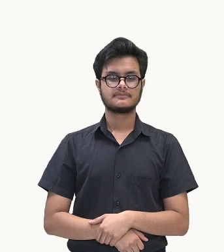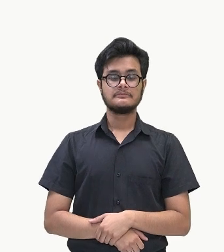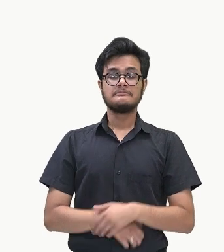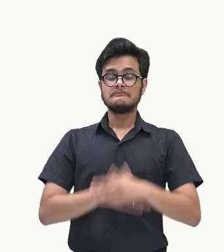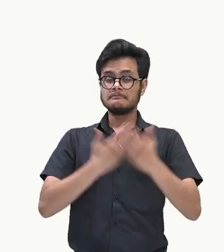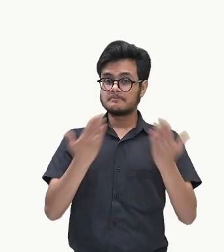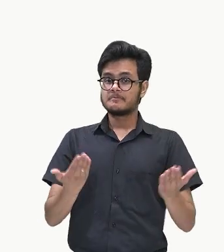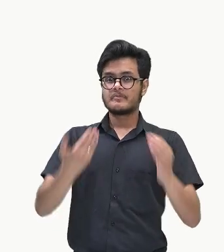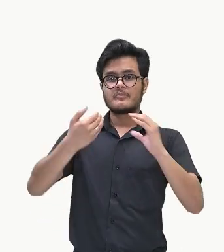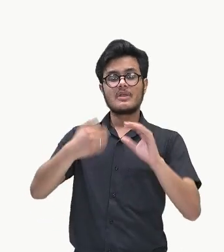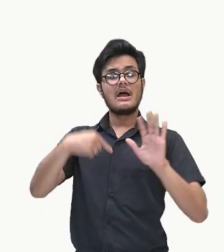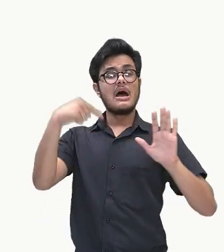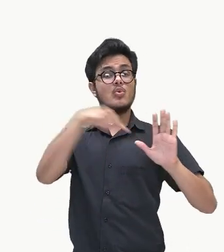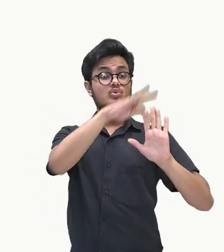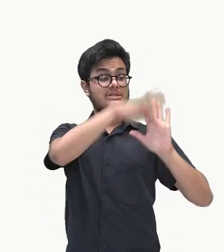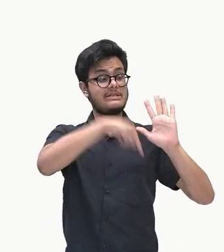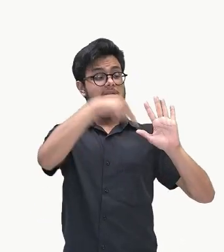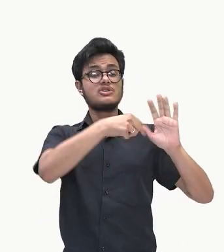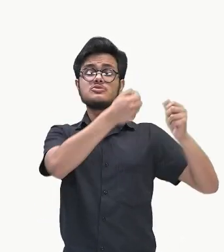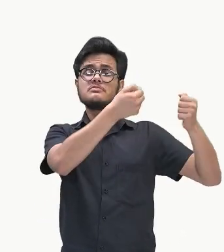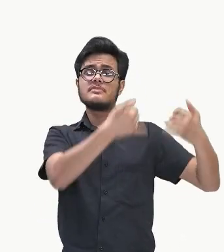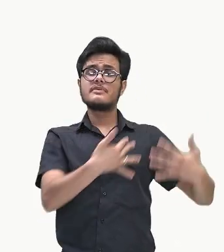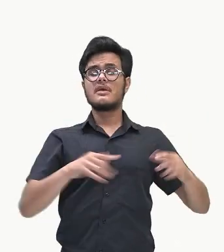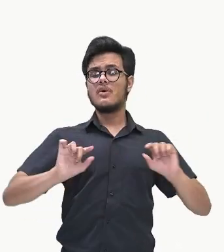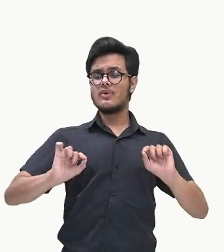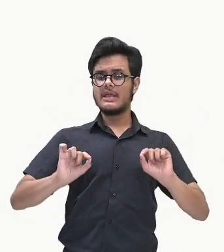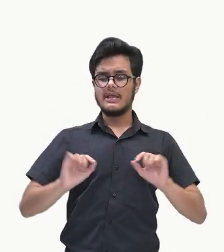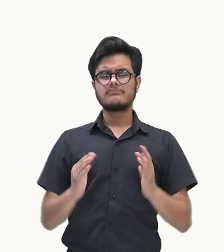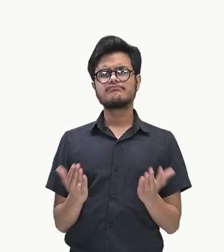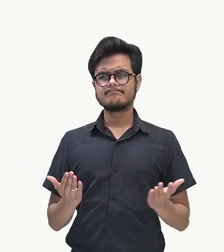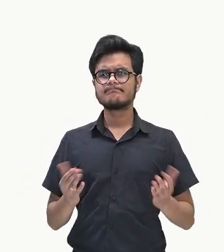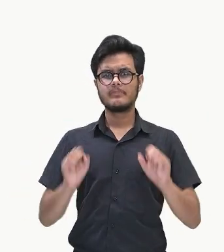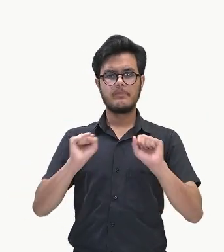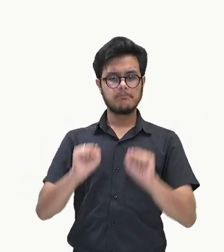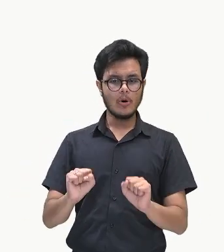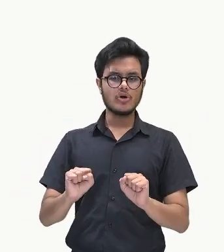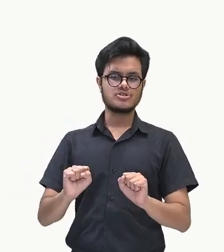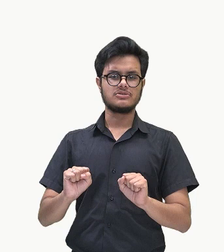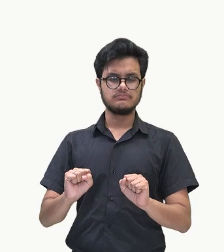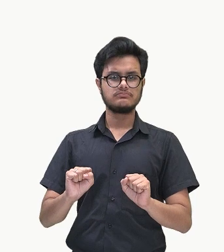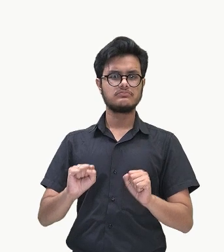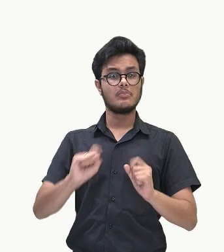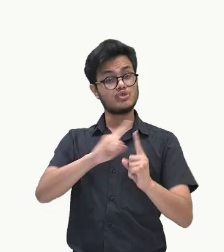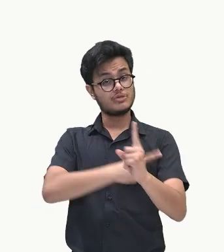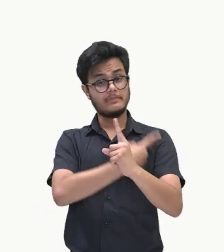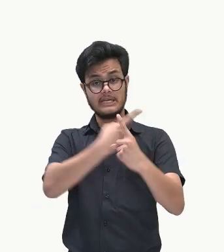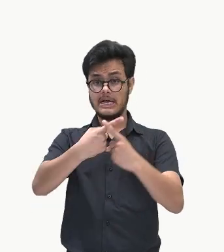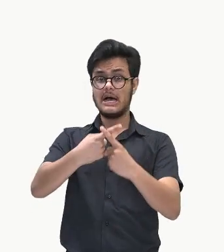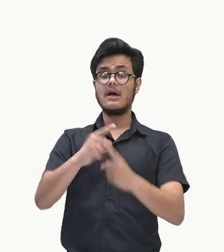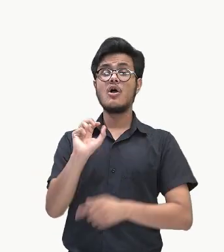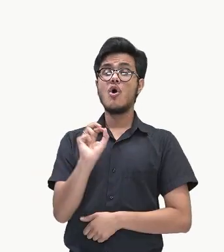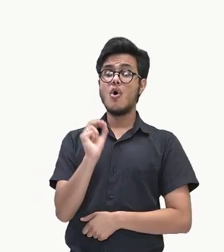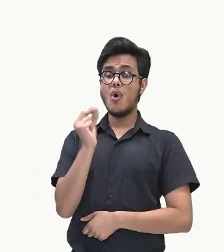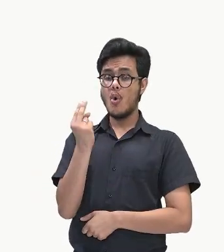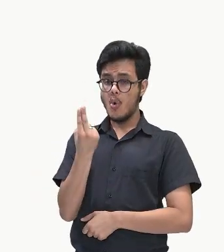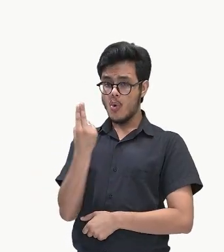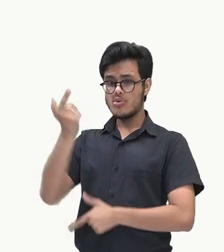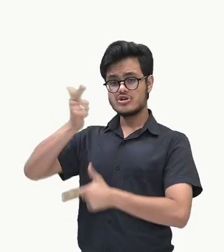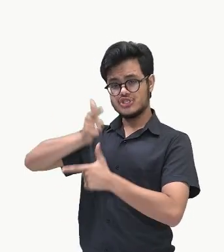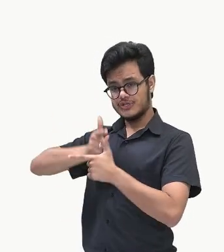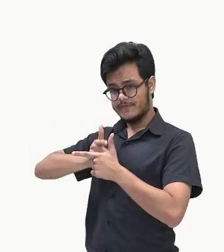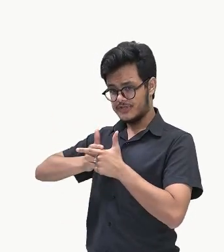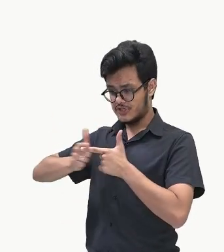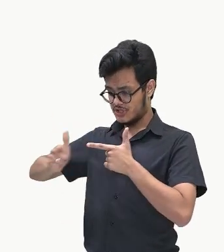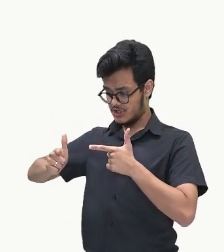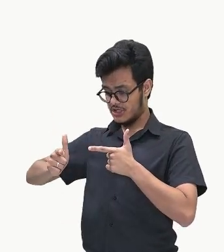diz o seguinte, que eu posso multiplicar tanto o índice como